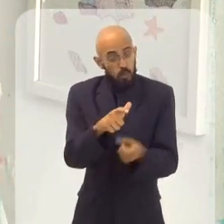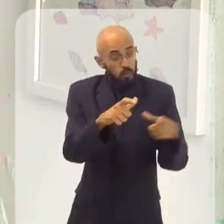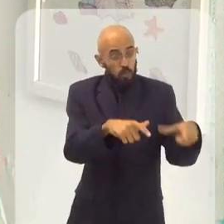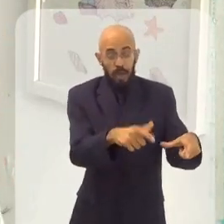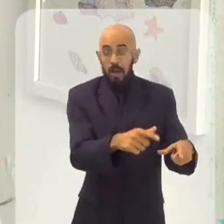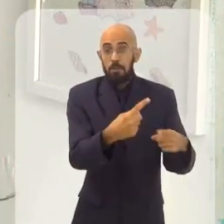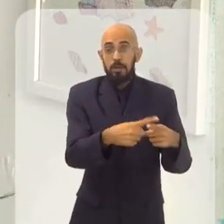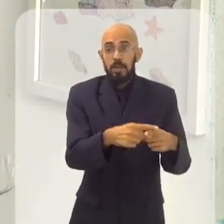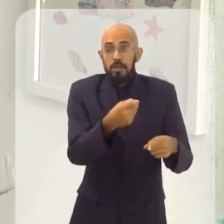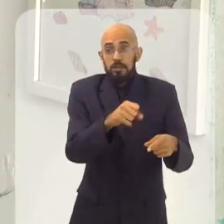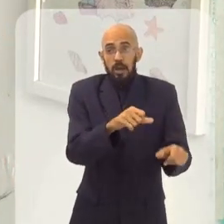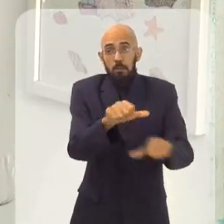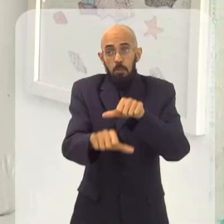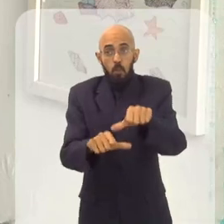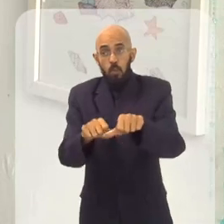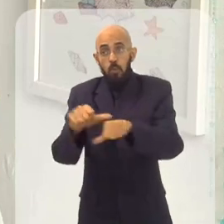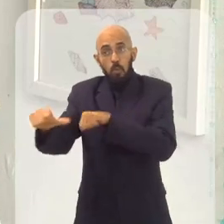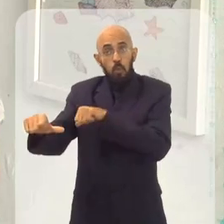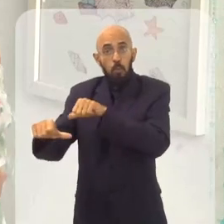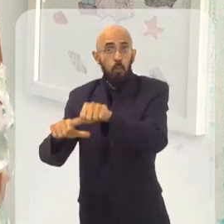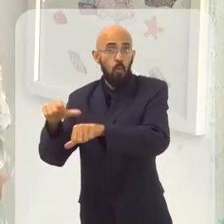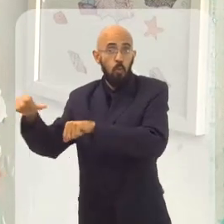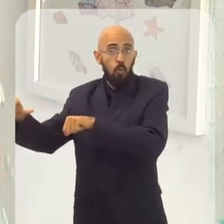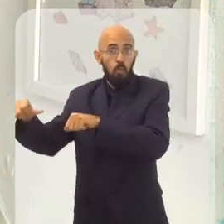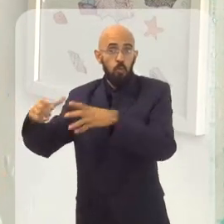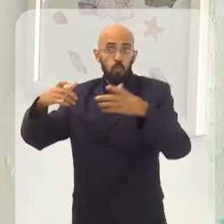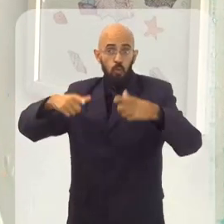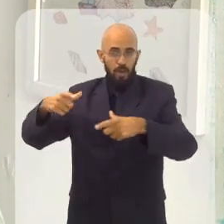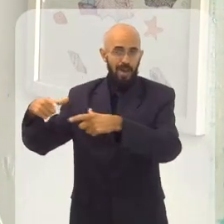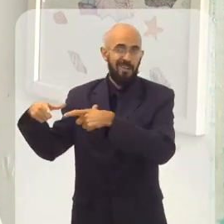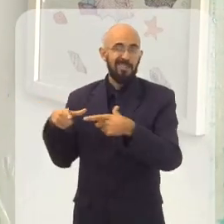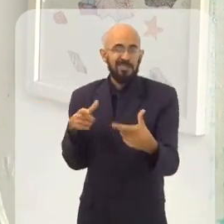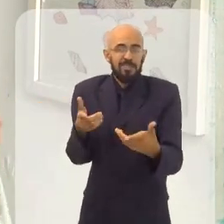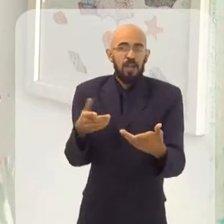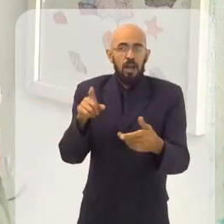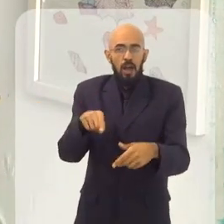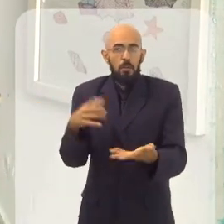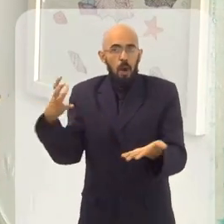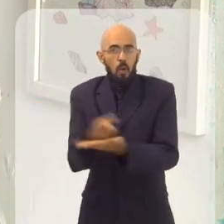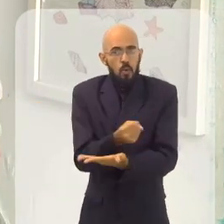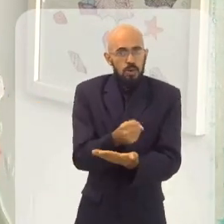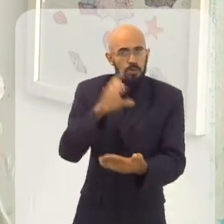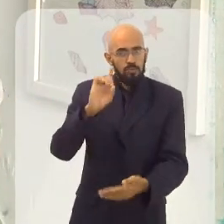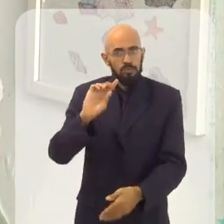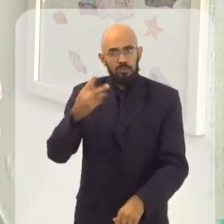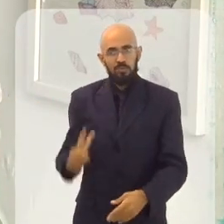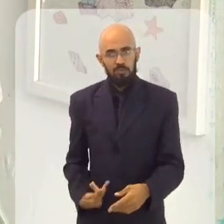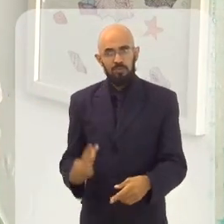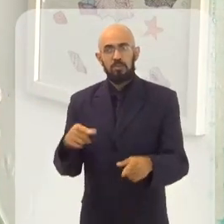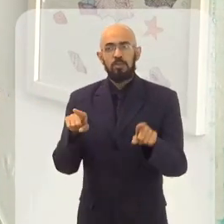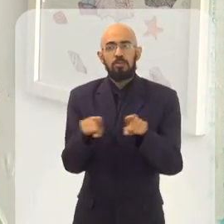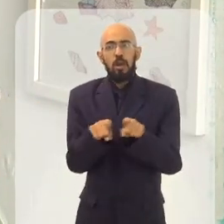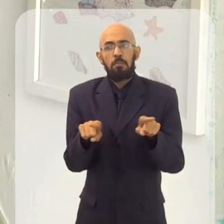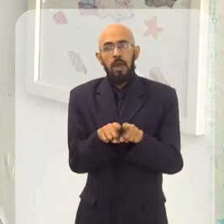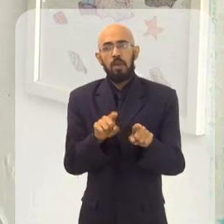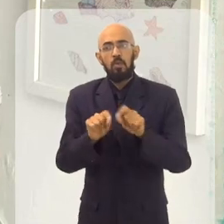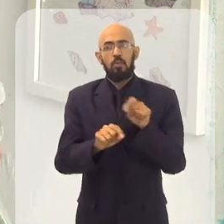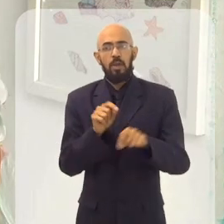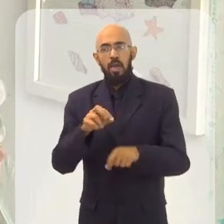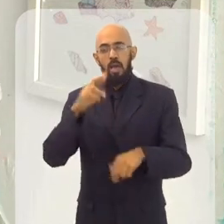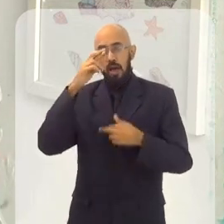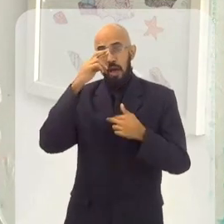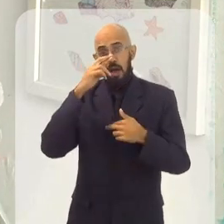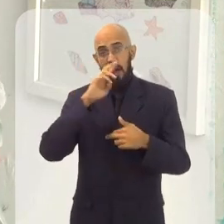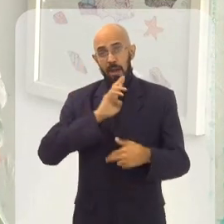para dar continuidade no ensino. Também foi uma conquista da direitos humanos. E a parte de religião,